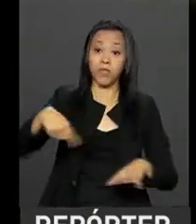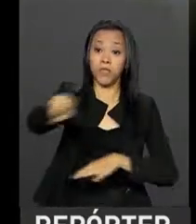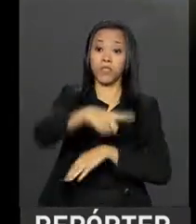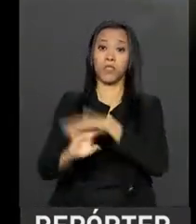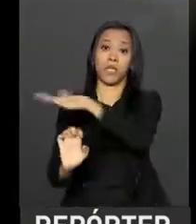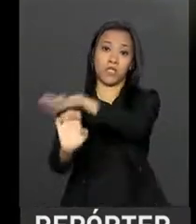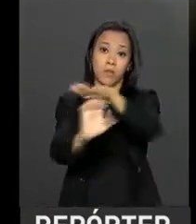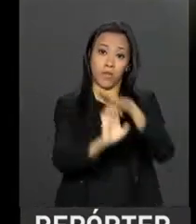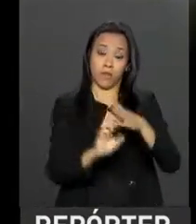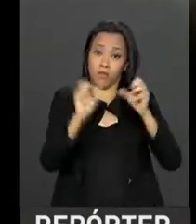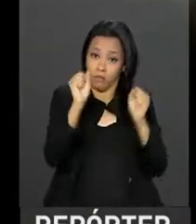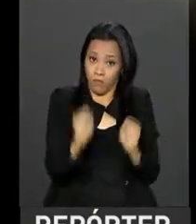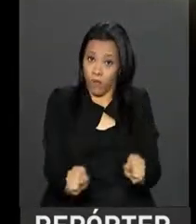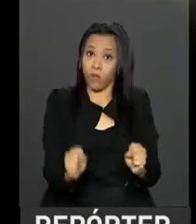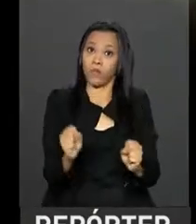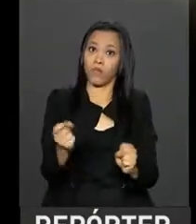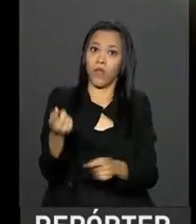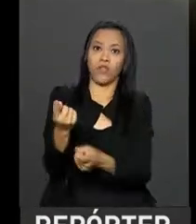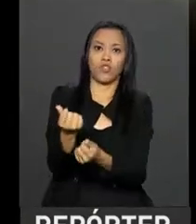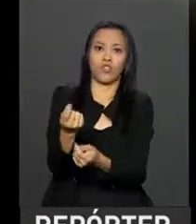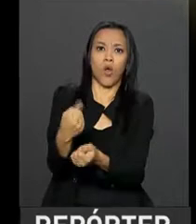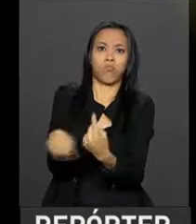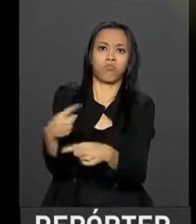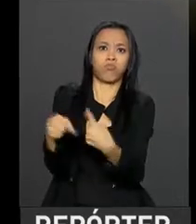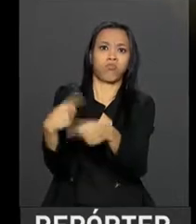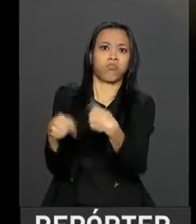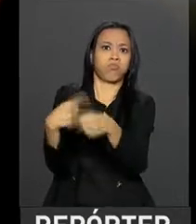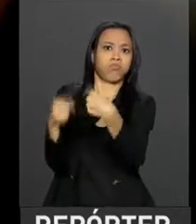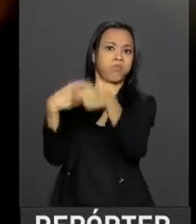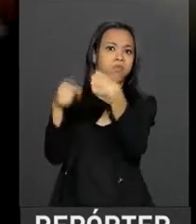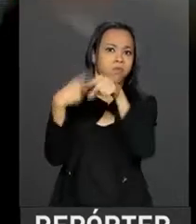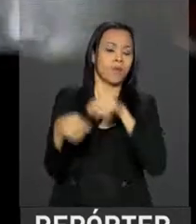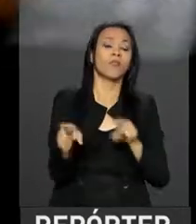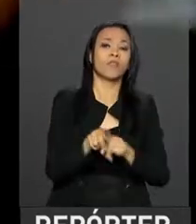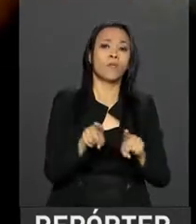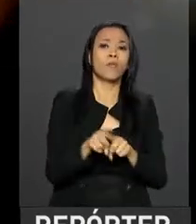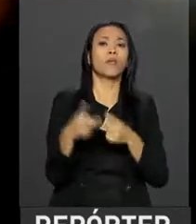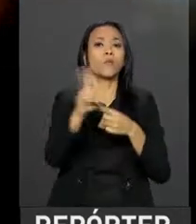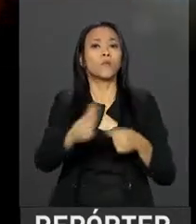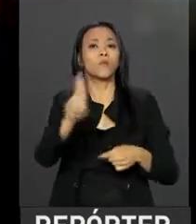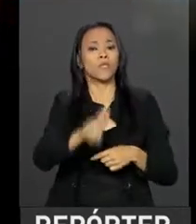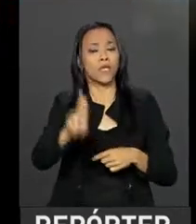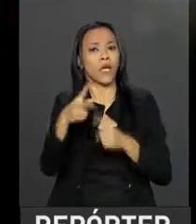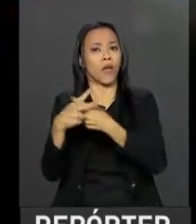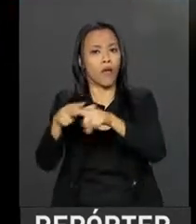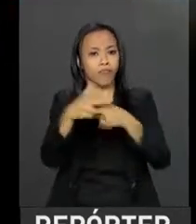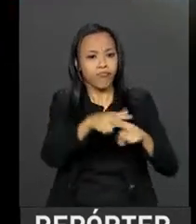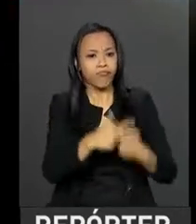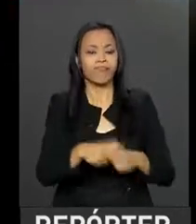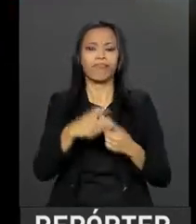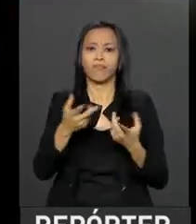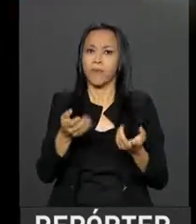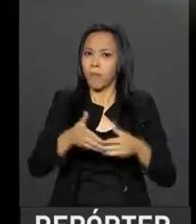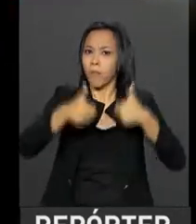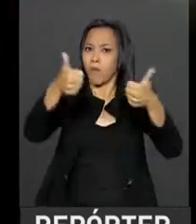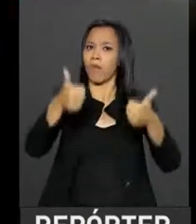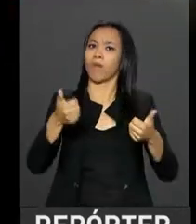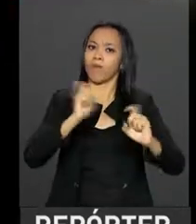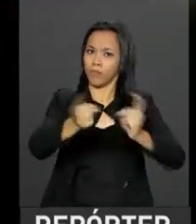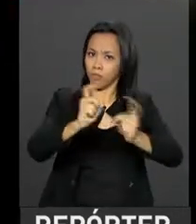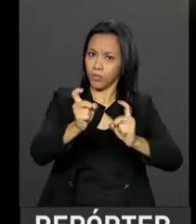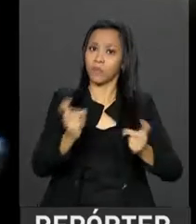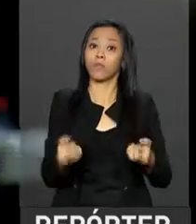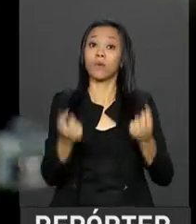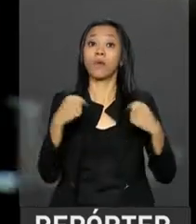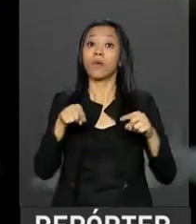aumentar o seu capital investir mais modernizar mais porque ele tem um prazo maior para compensar e ea